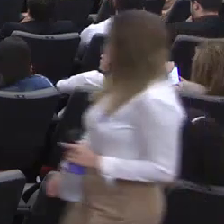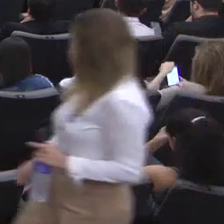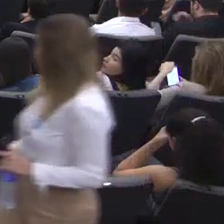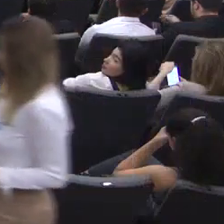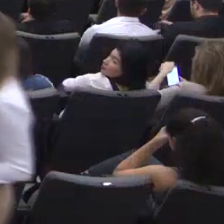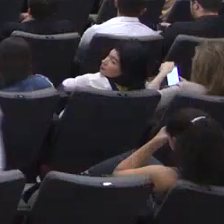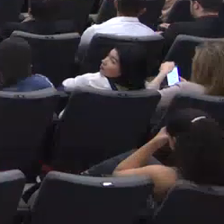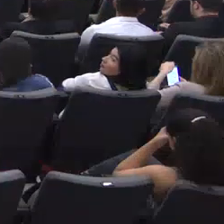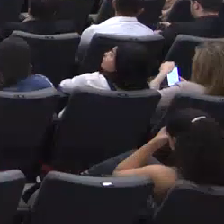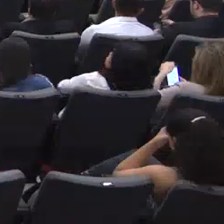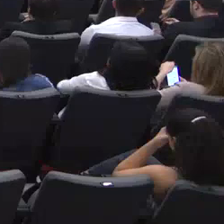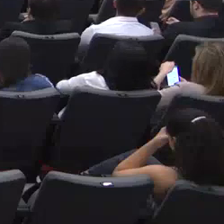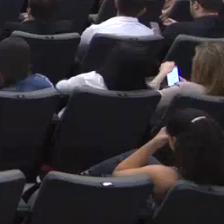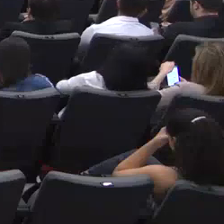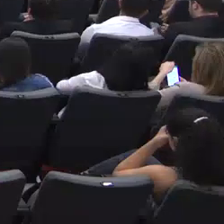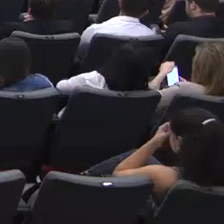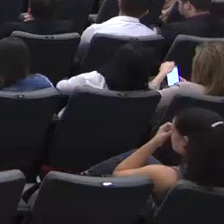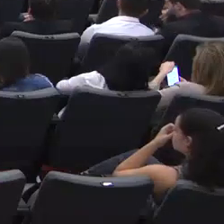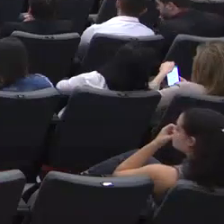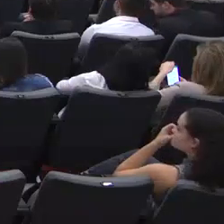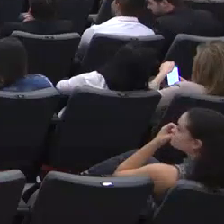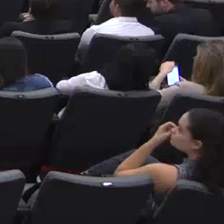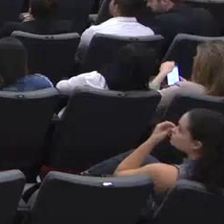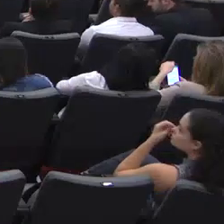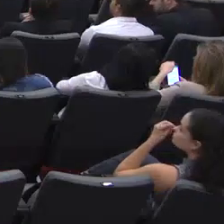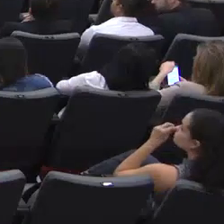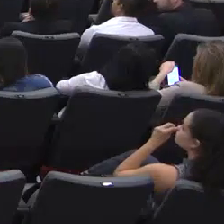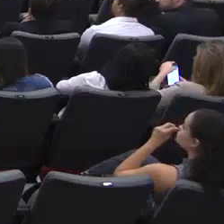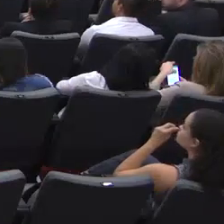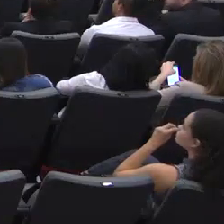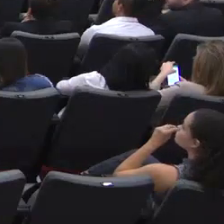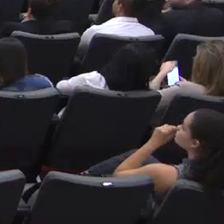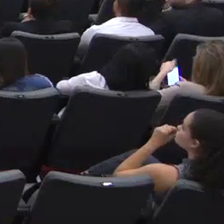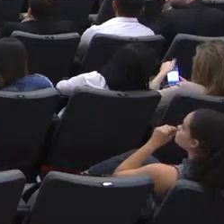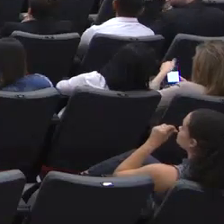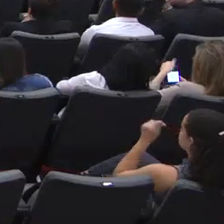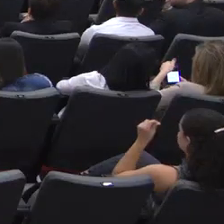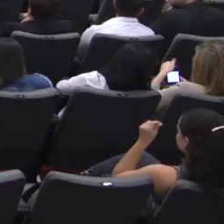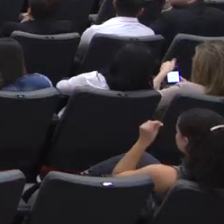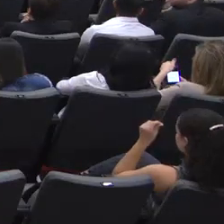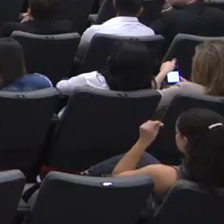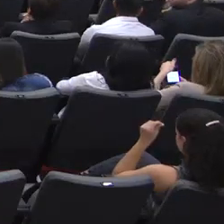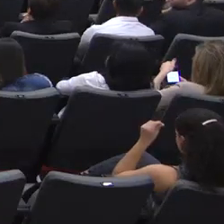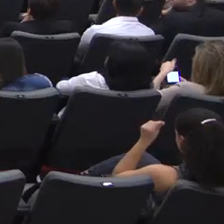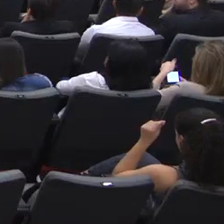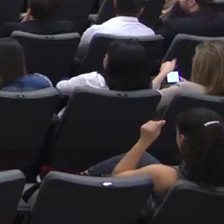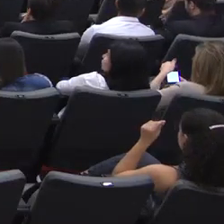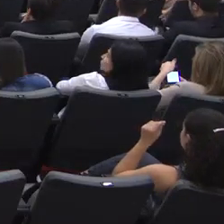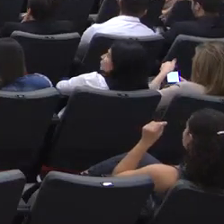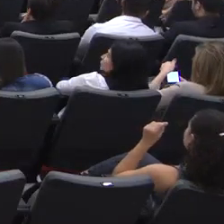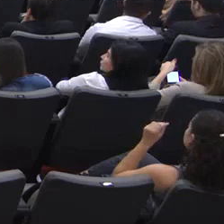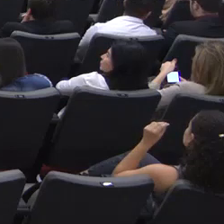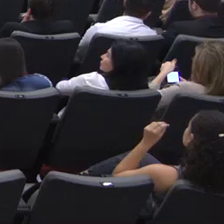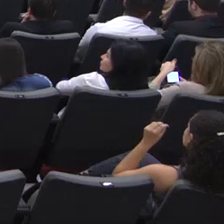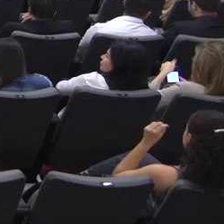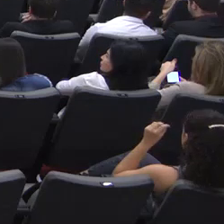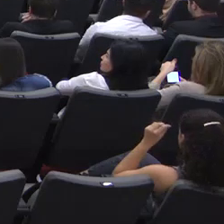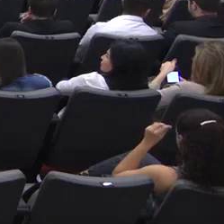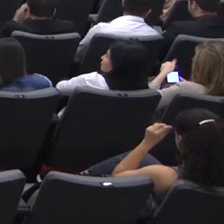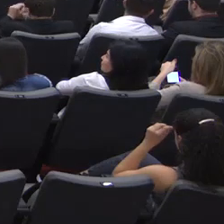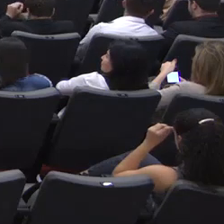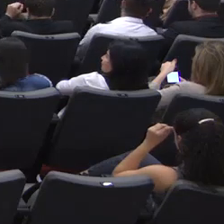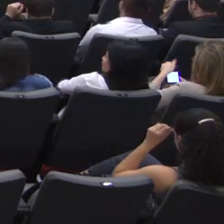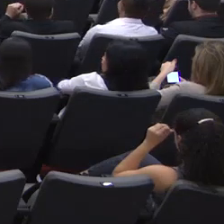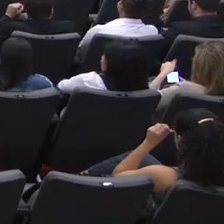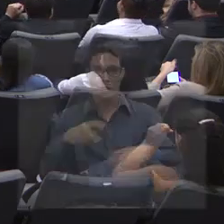extraordinária da proteção de animais a presidência solicita que os Deputado deputados faça registro biométrico presidência